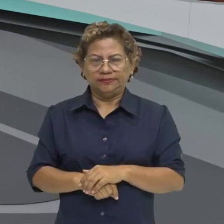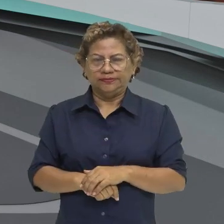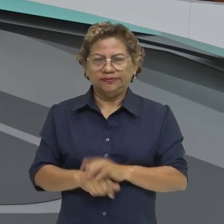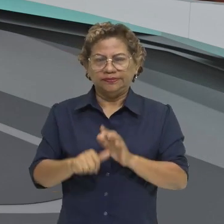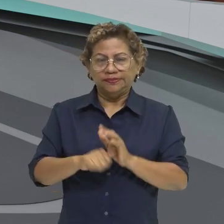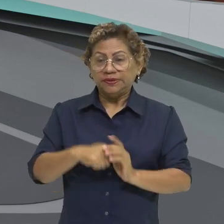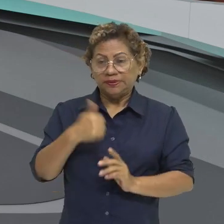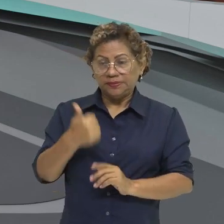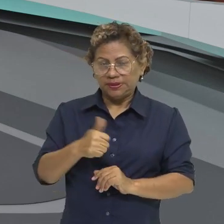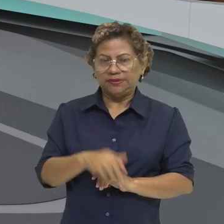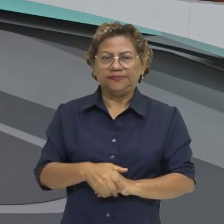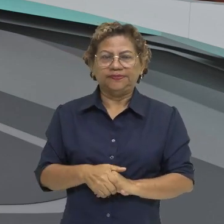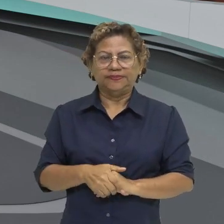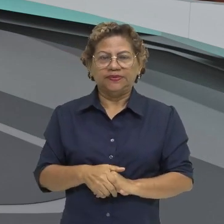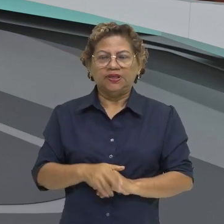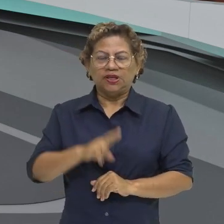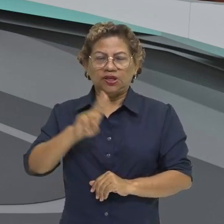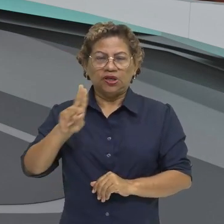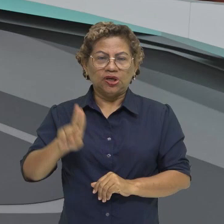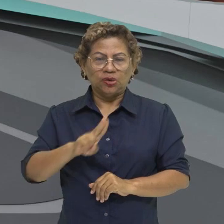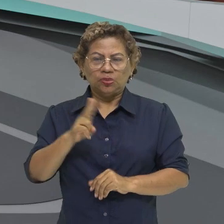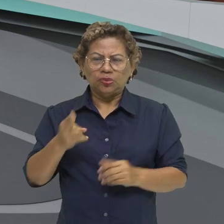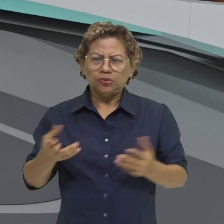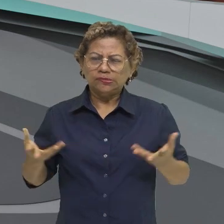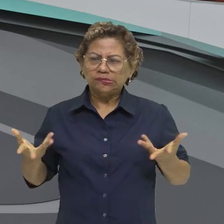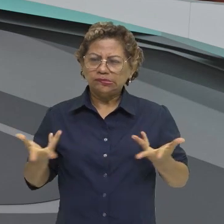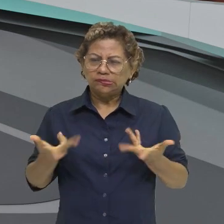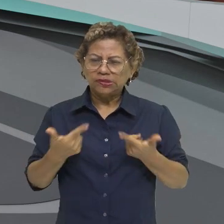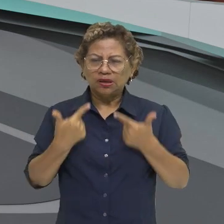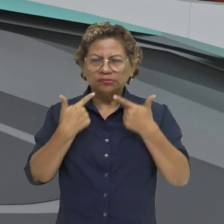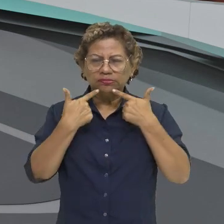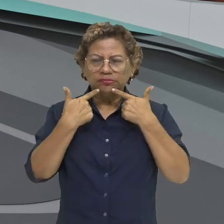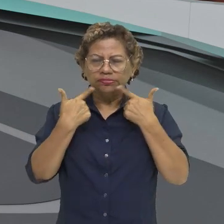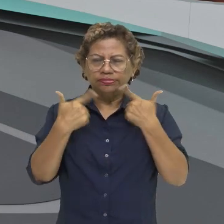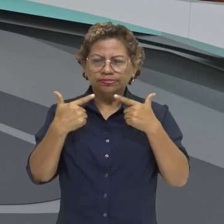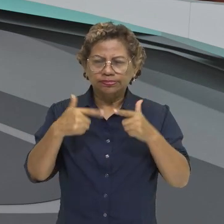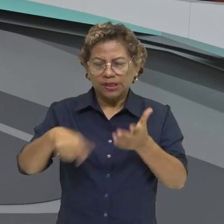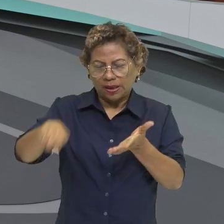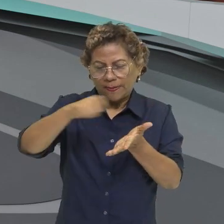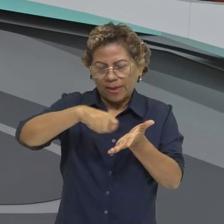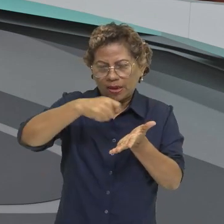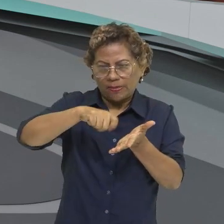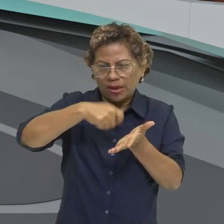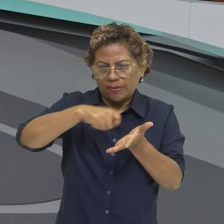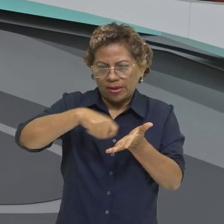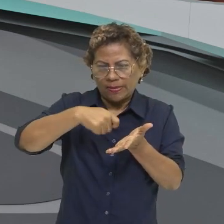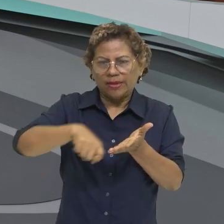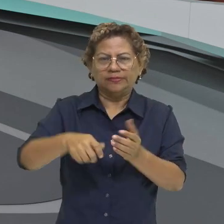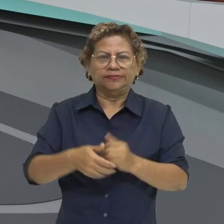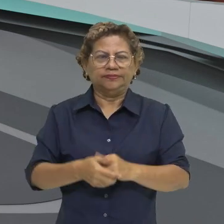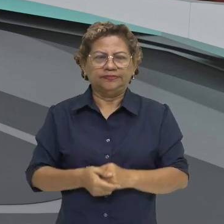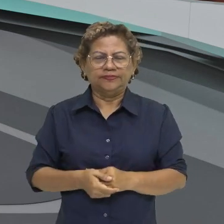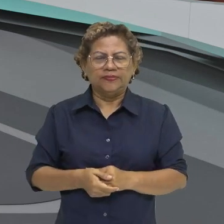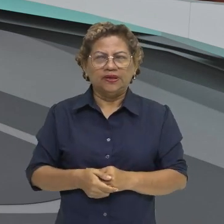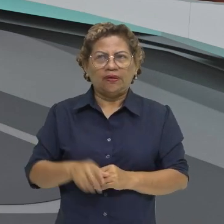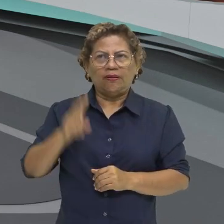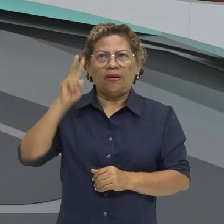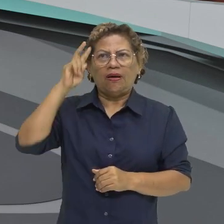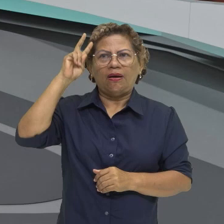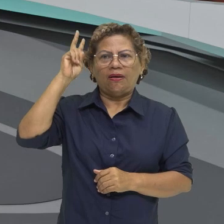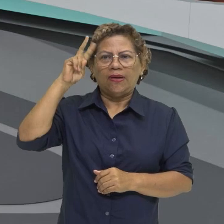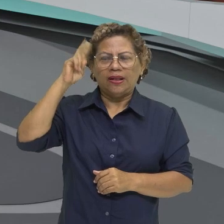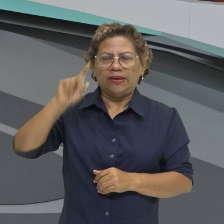é o uso estético da linguagem escrita. Quando se pensa em literatura, um dos